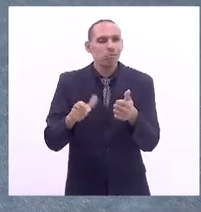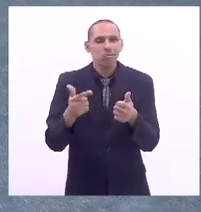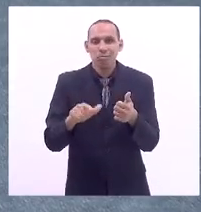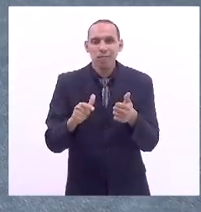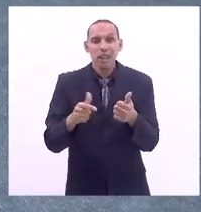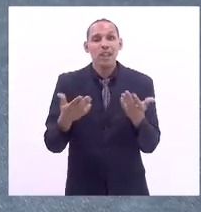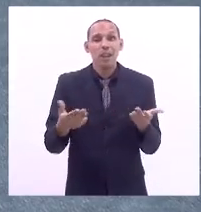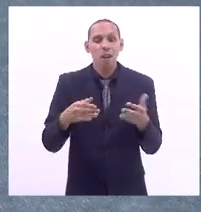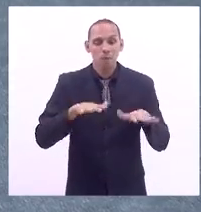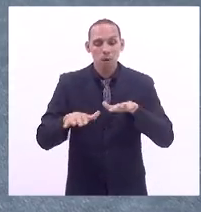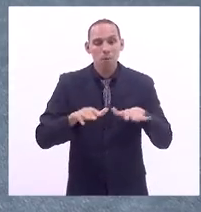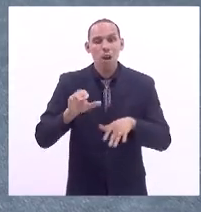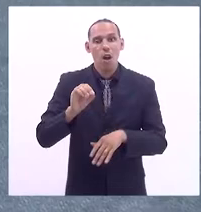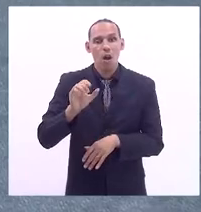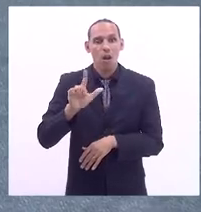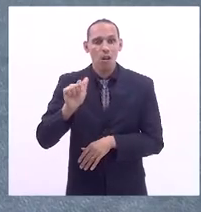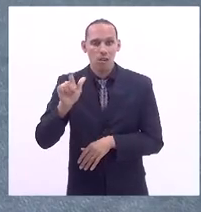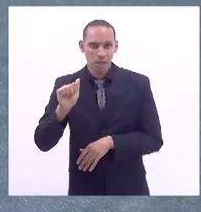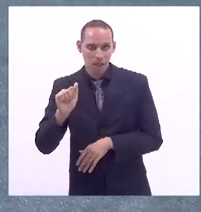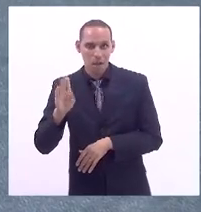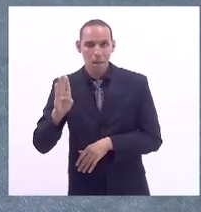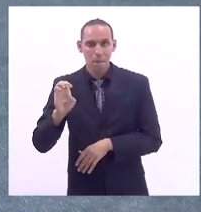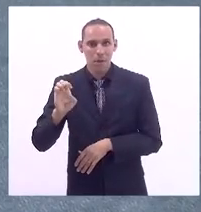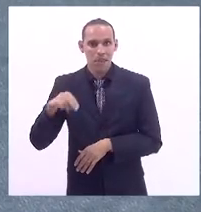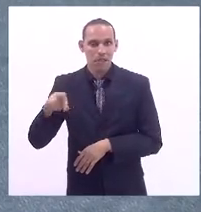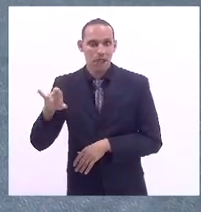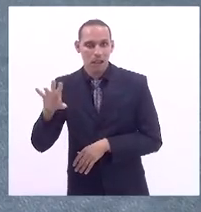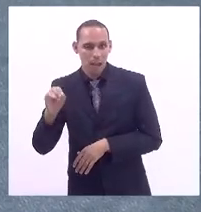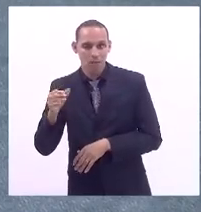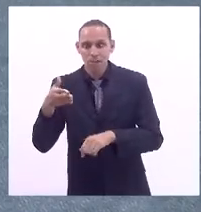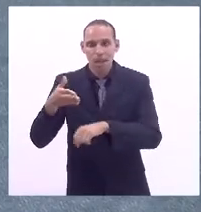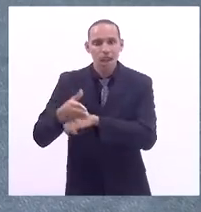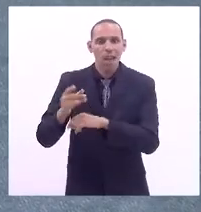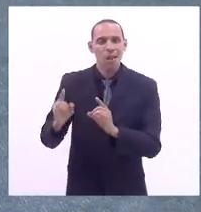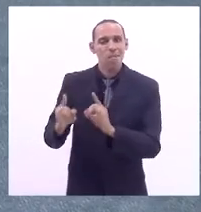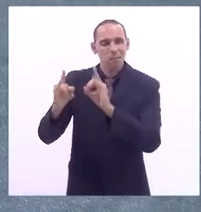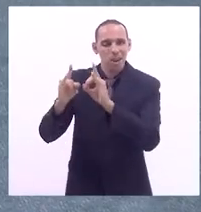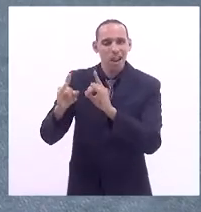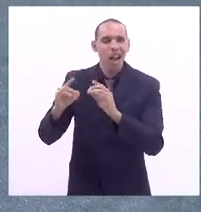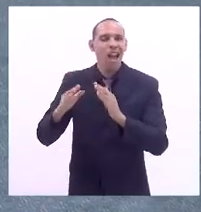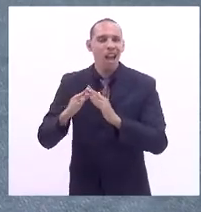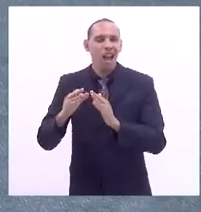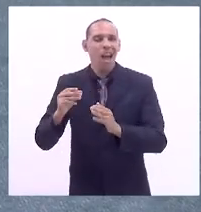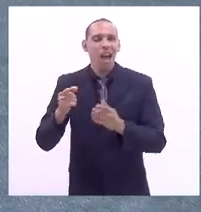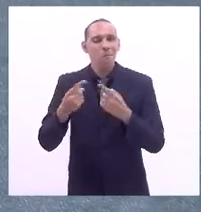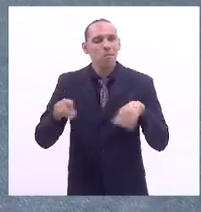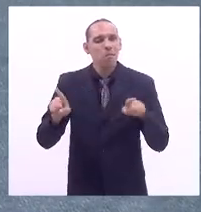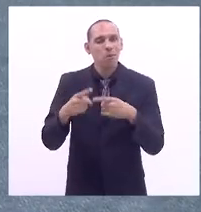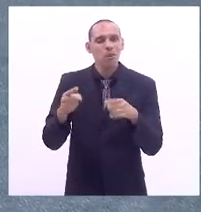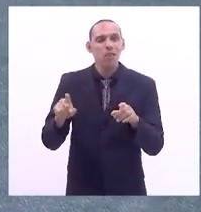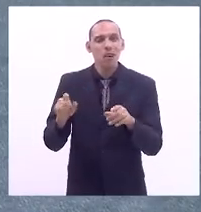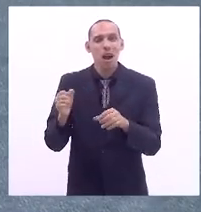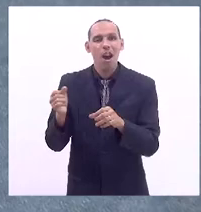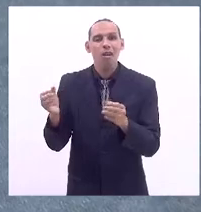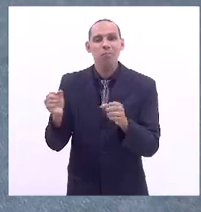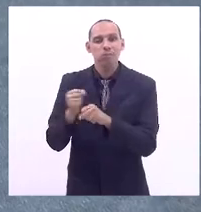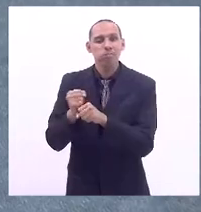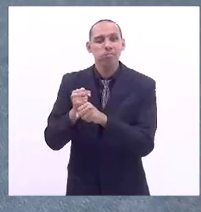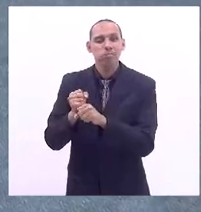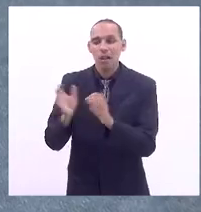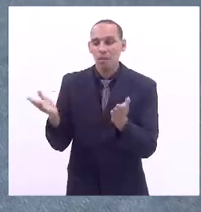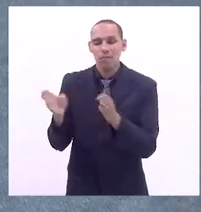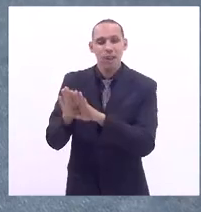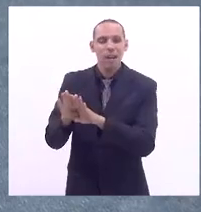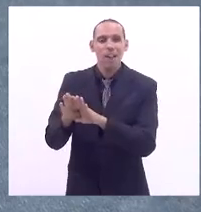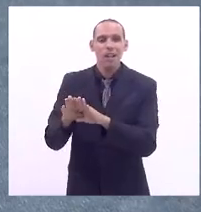ocupam é um antigo imóvel da linha uma casa de música que é muitas décadas está fechado e transformou